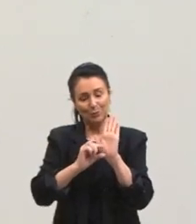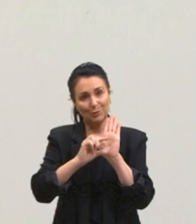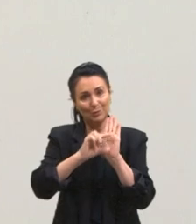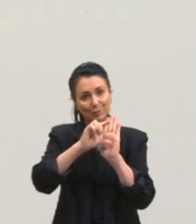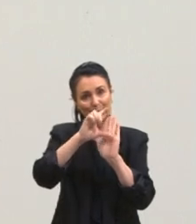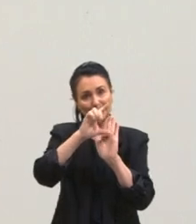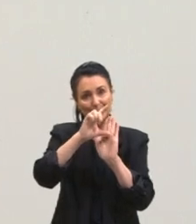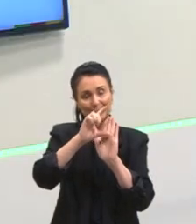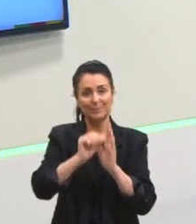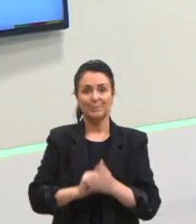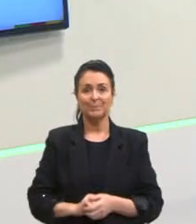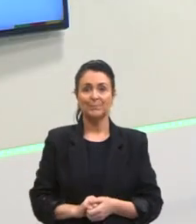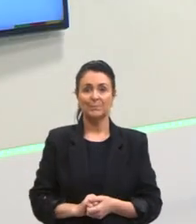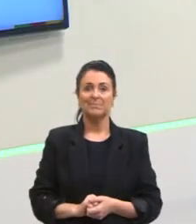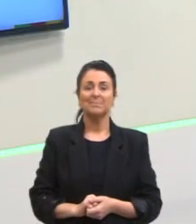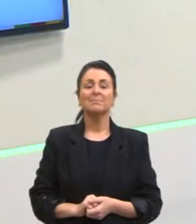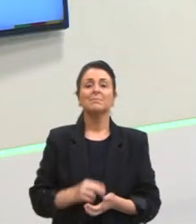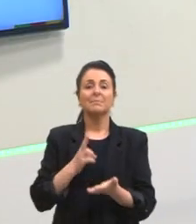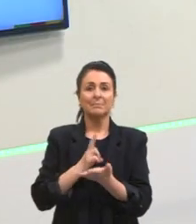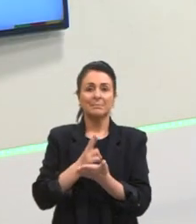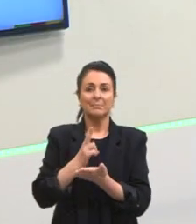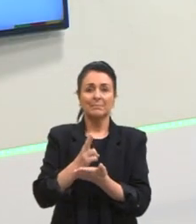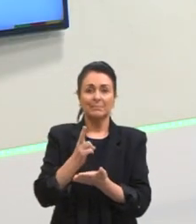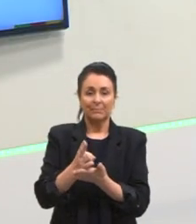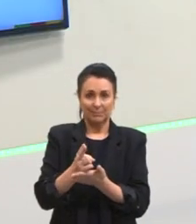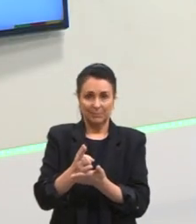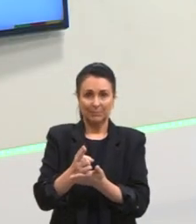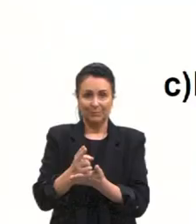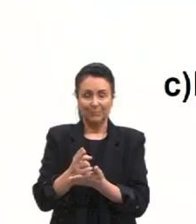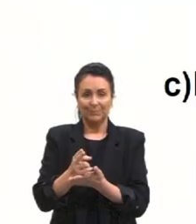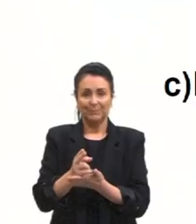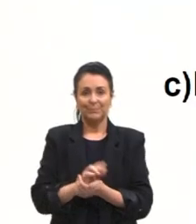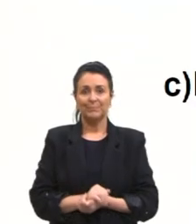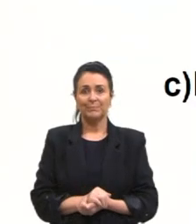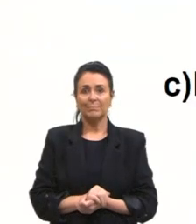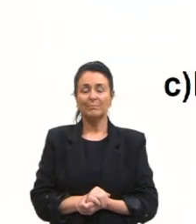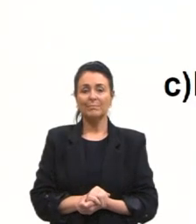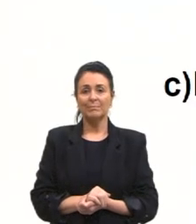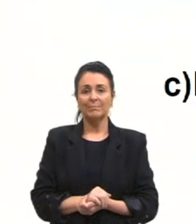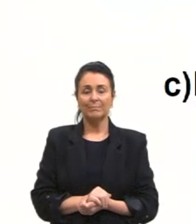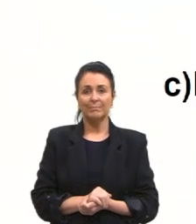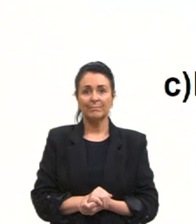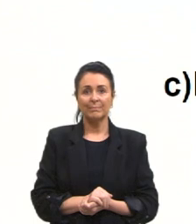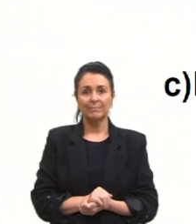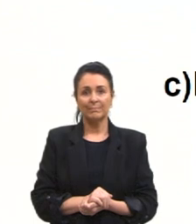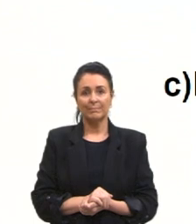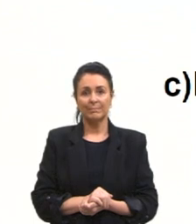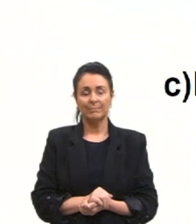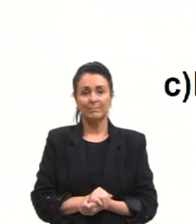tá. Continuando então, vou voltar lá para o slide e nós vamos dar continuidade.